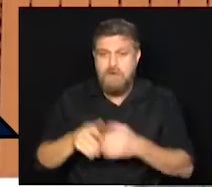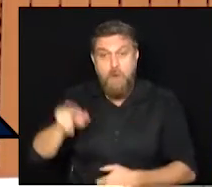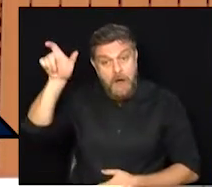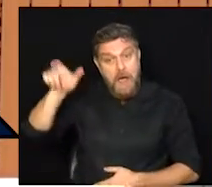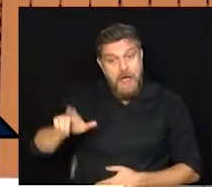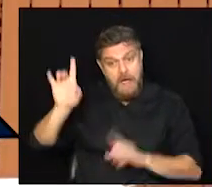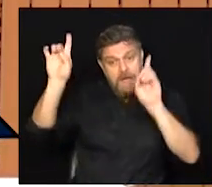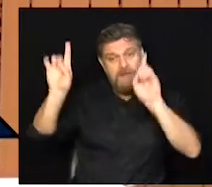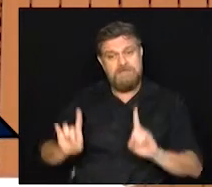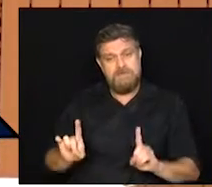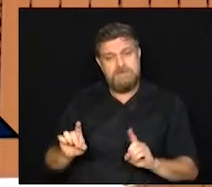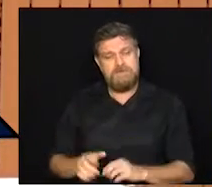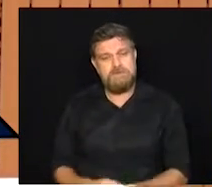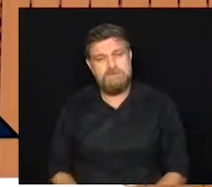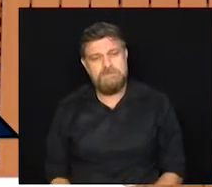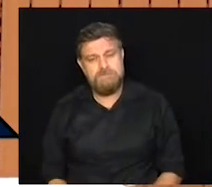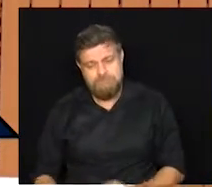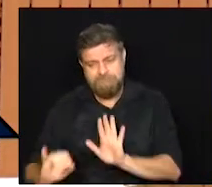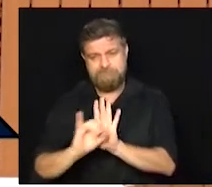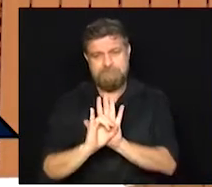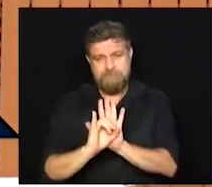umas perguntas para a Priscila